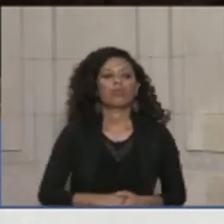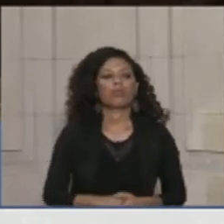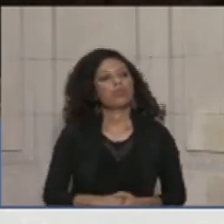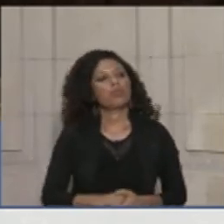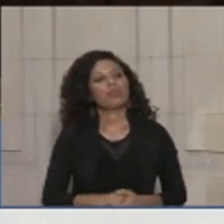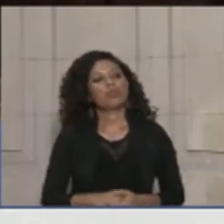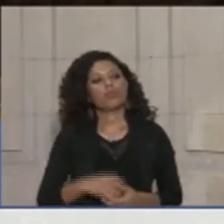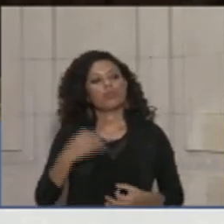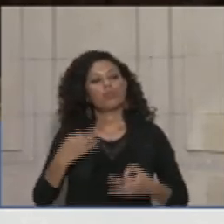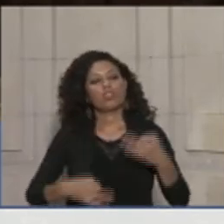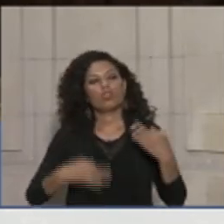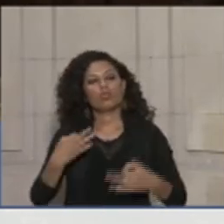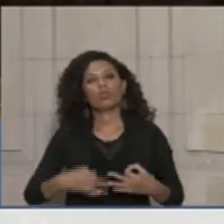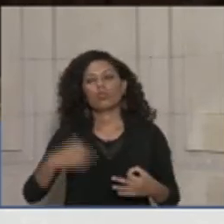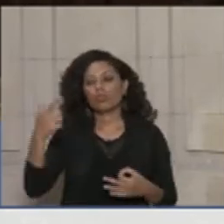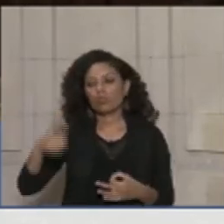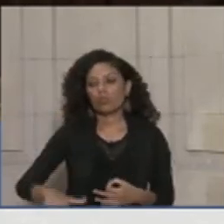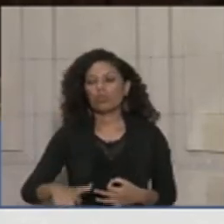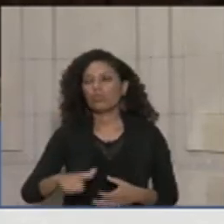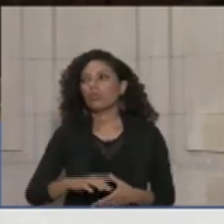A justiça, mais uma vez,